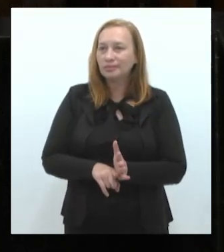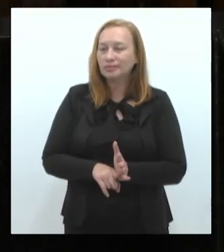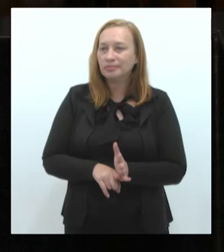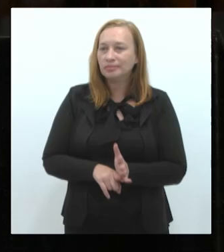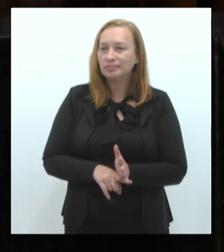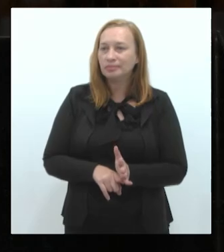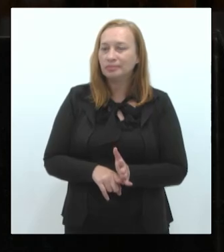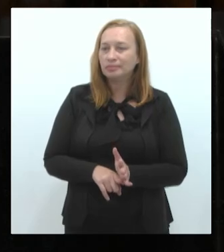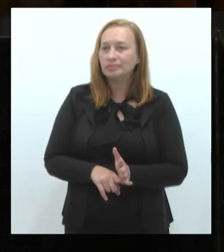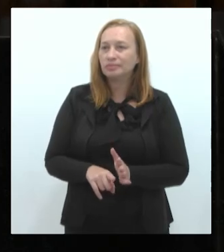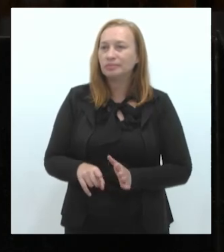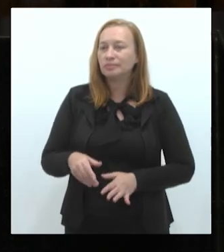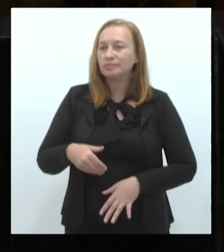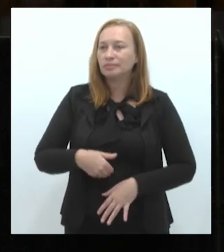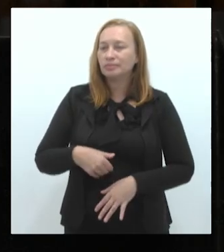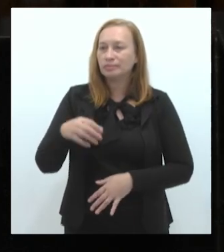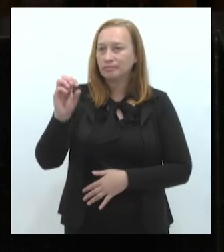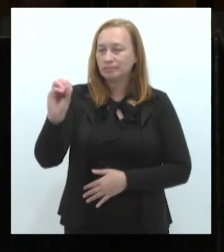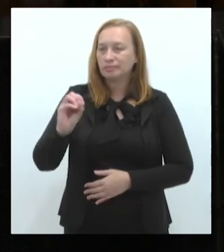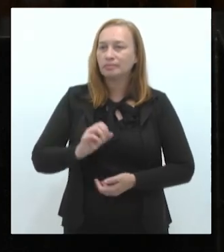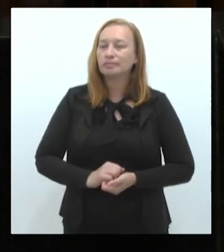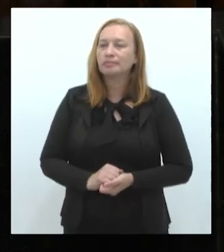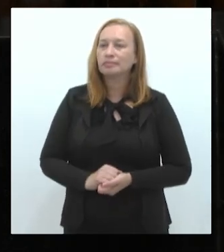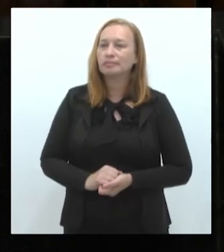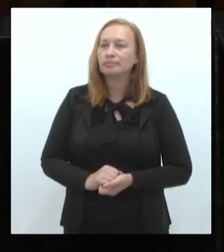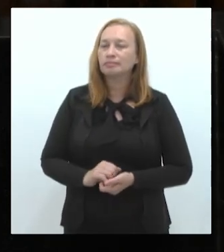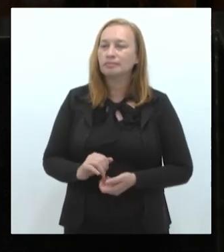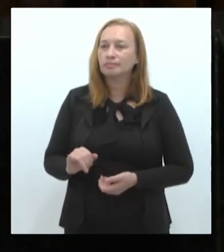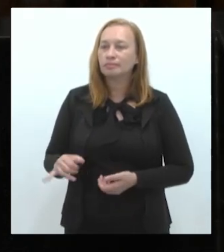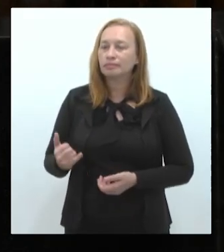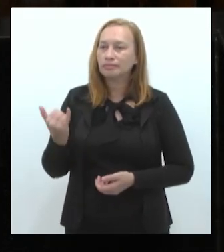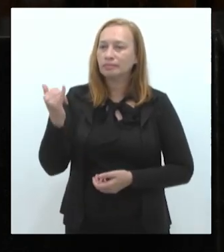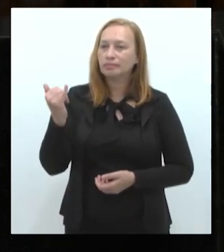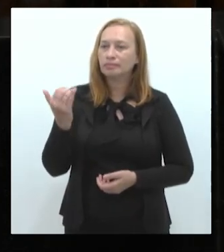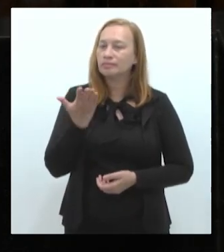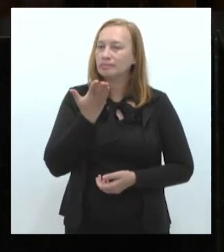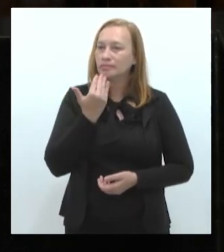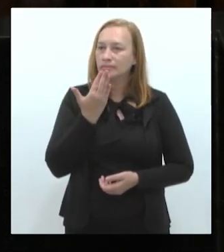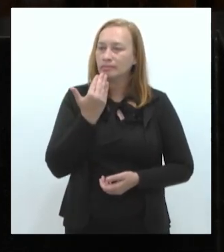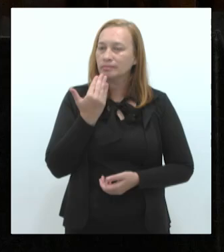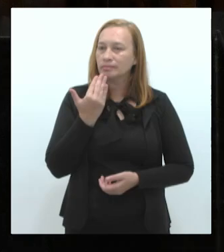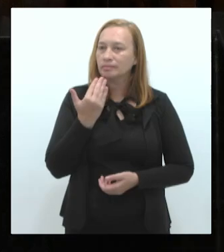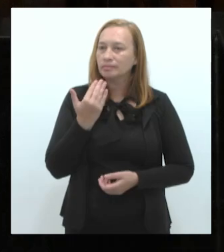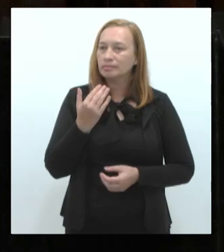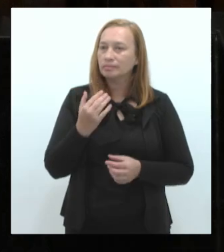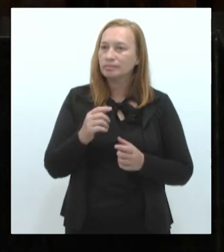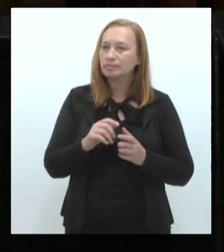Fome Zero, recentemente, a inflação dos alimentos cresceu